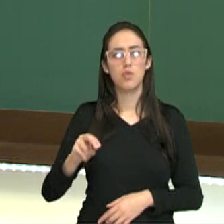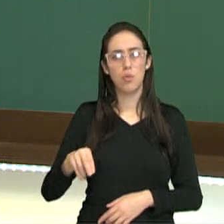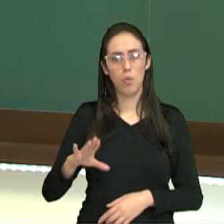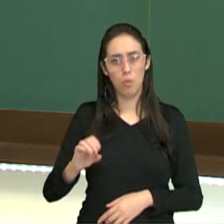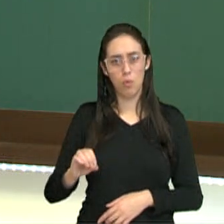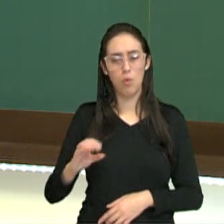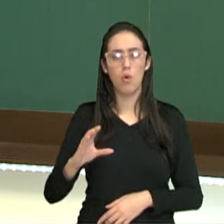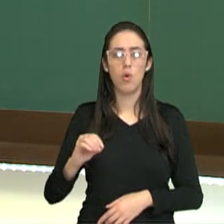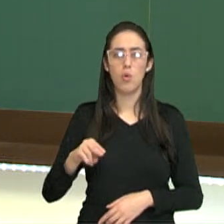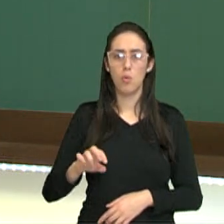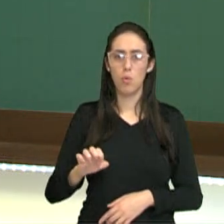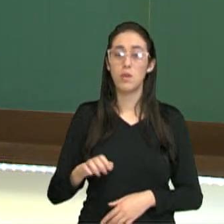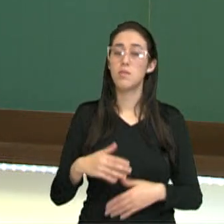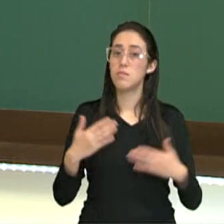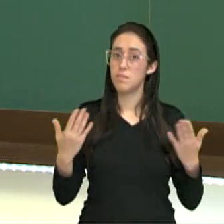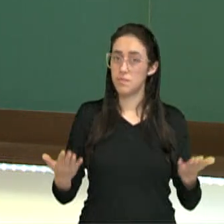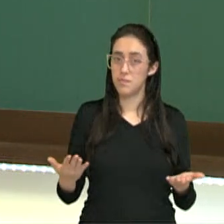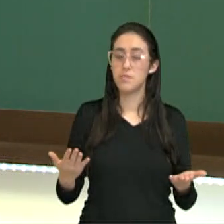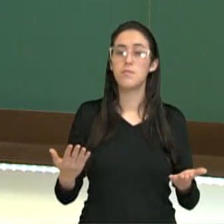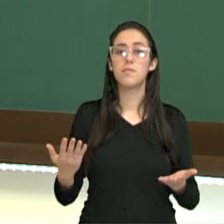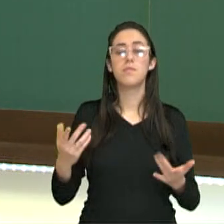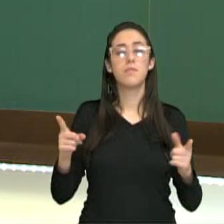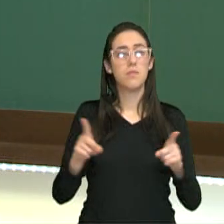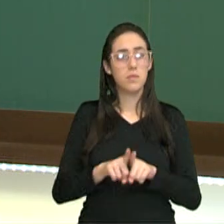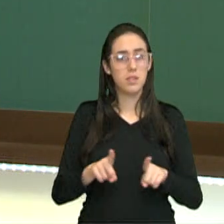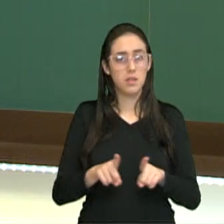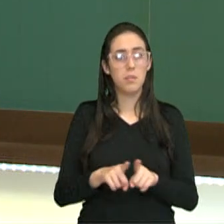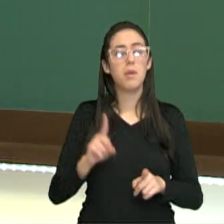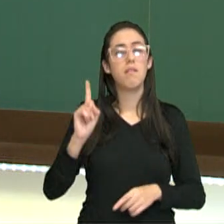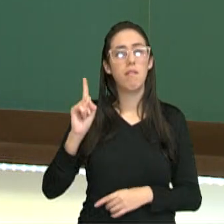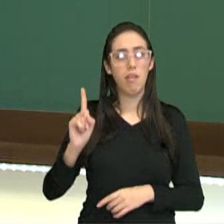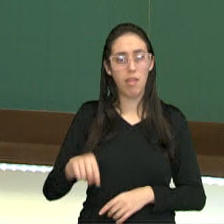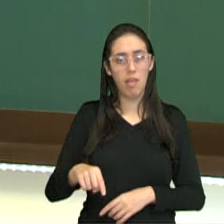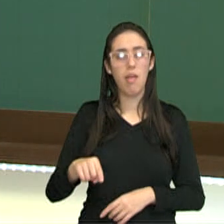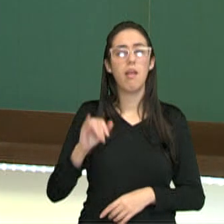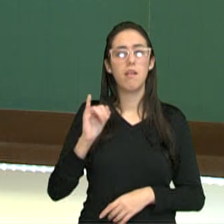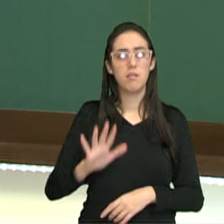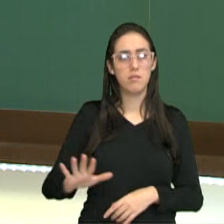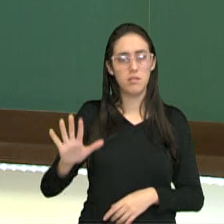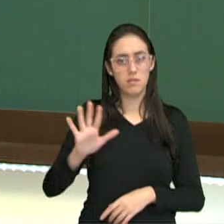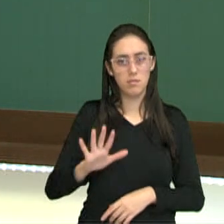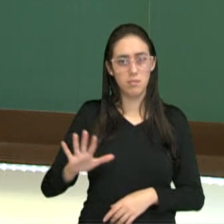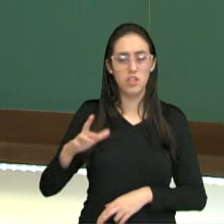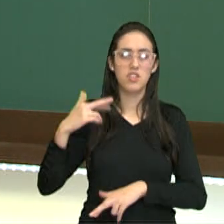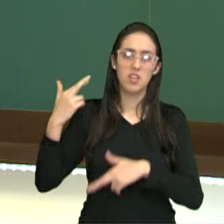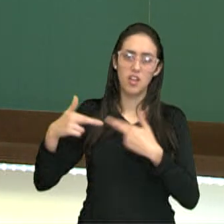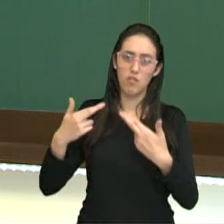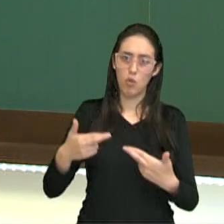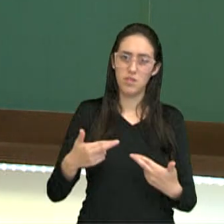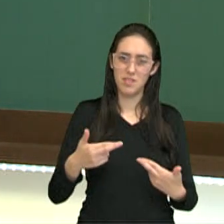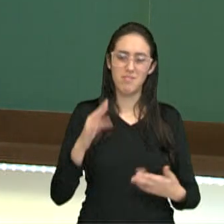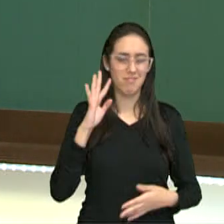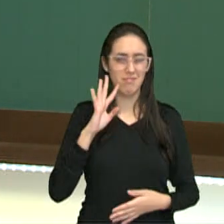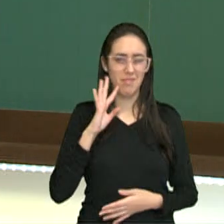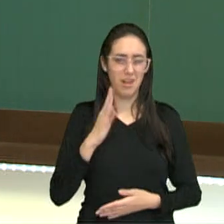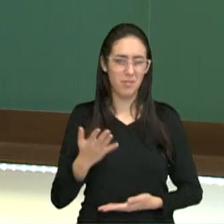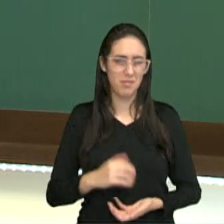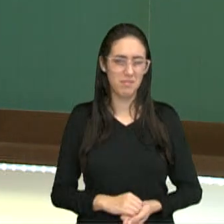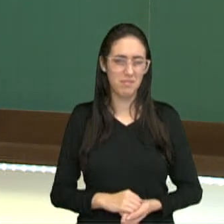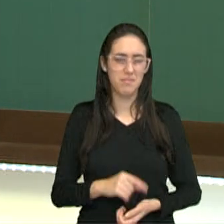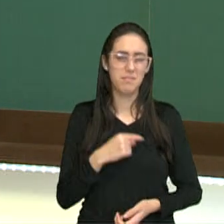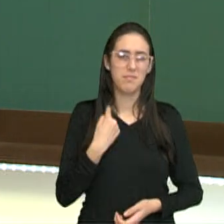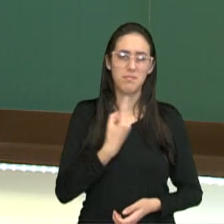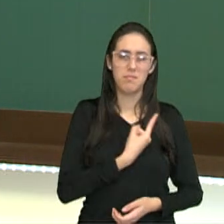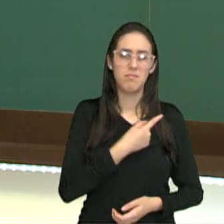dizer que o tronco de cone também é uma figura, um sólido de revolução. Legal, né, gente? Quando a gente